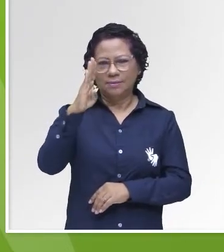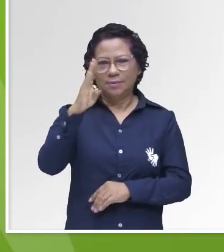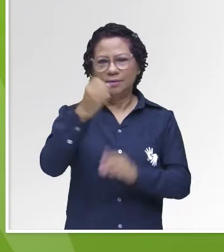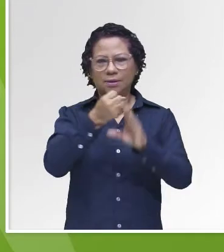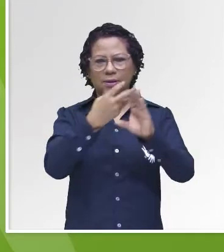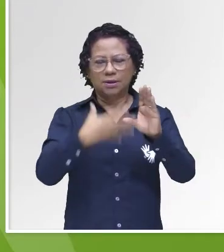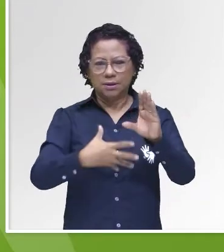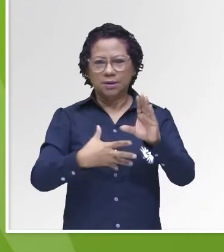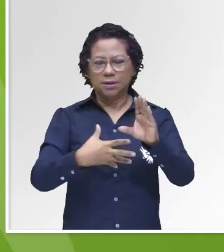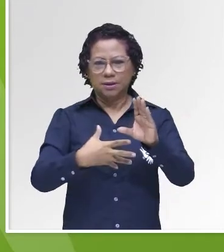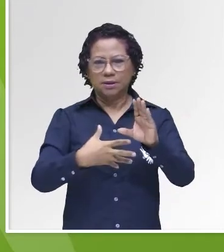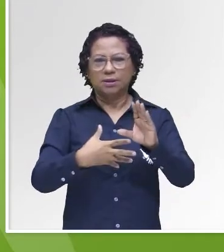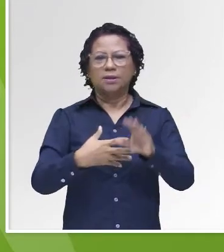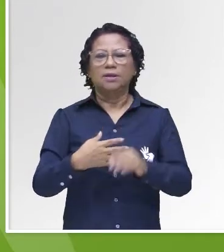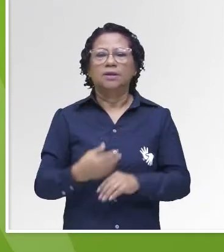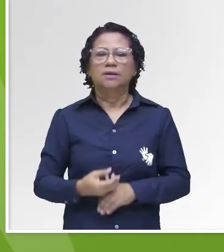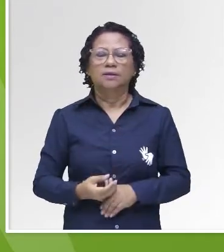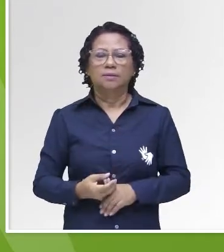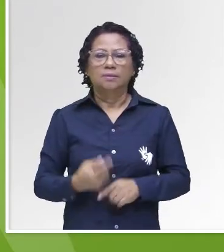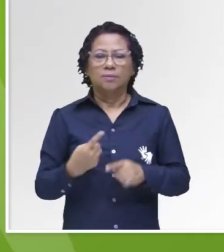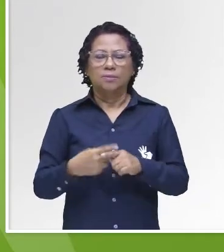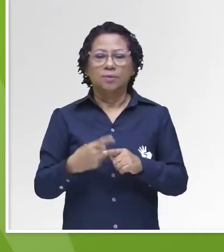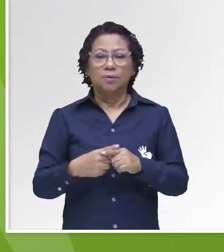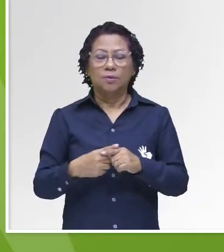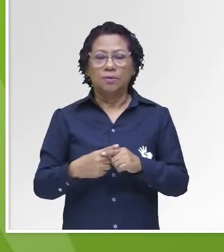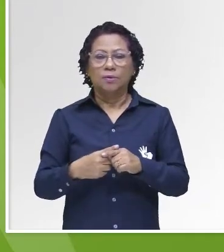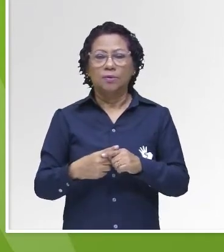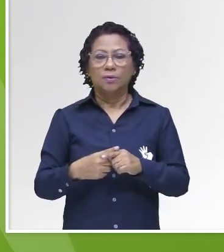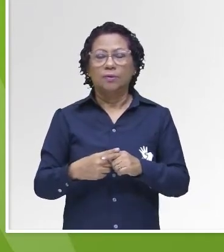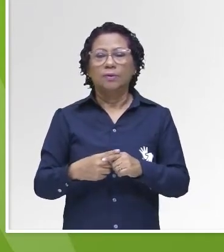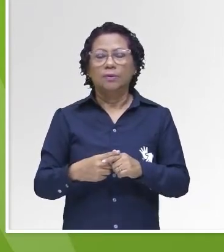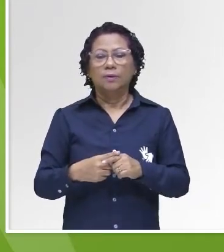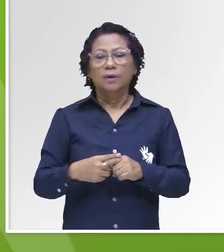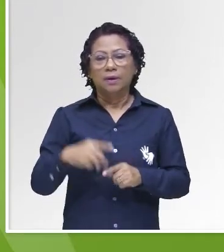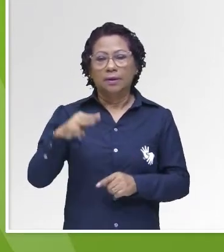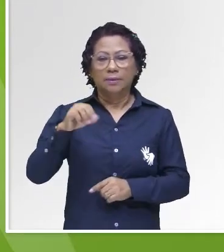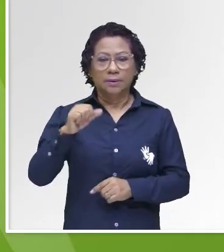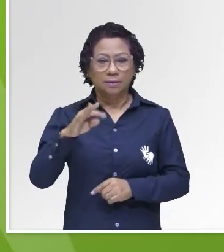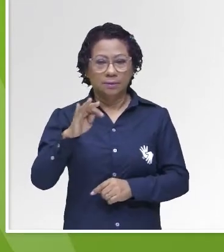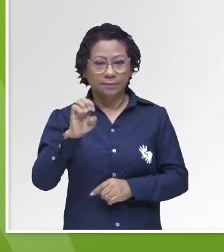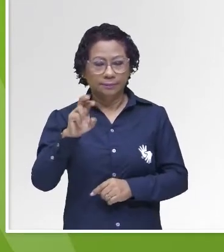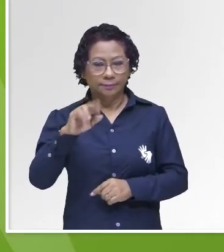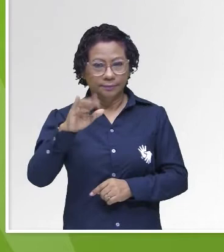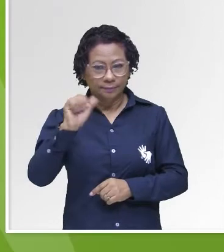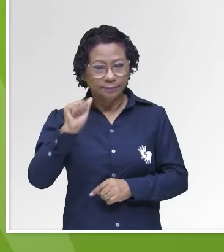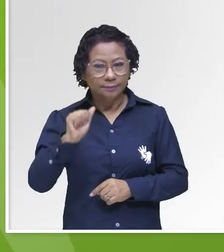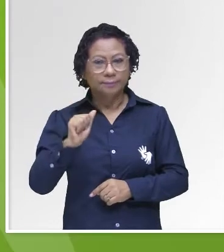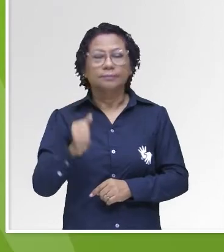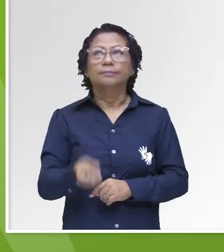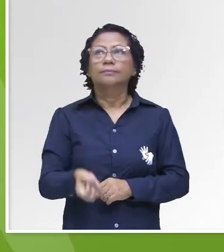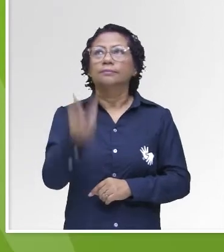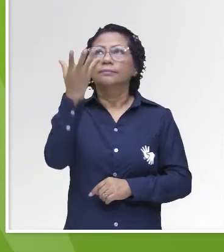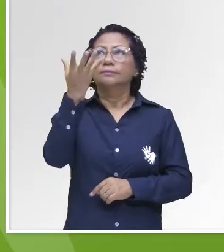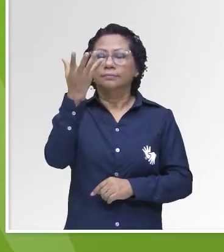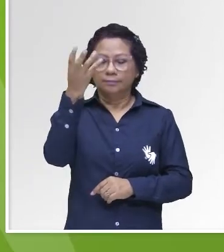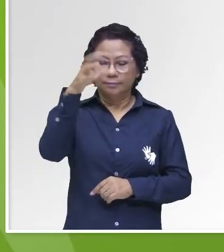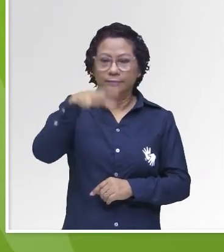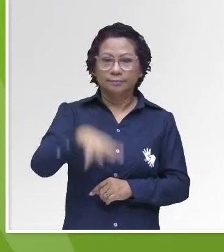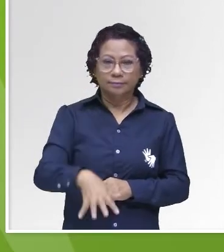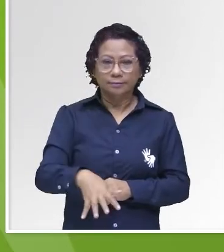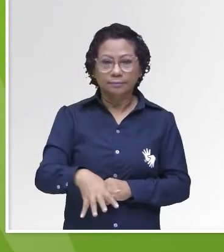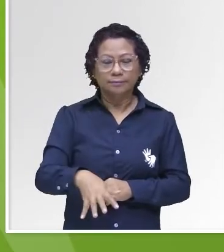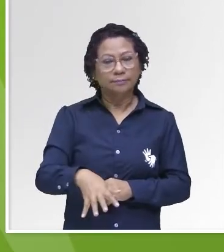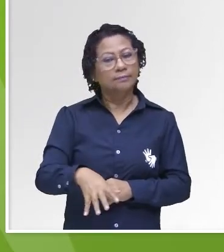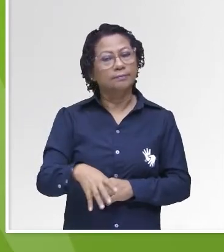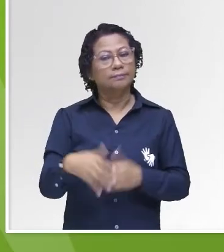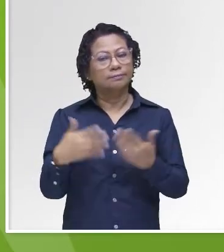livre. Ou seja, o corpo é largado de uma determinada altura. Você viu a equação da queda livre,